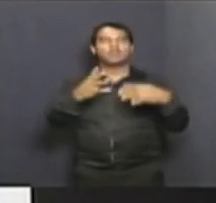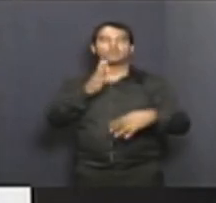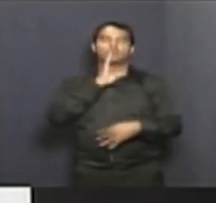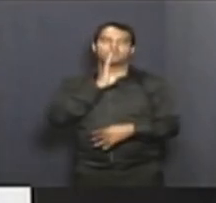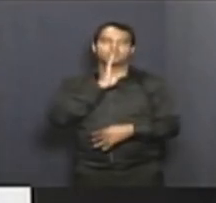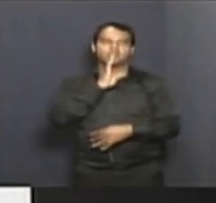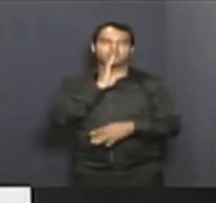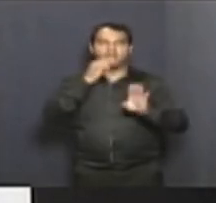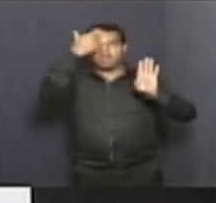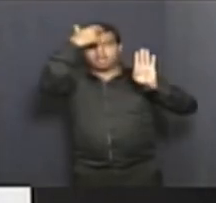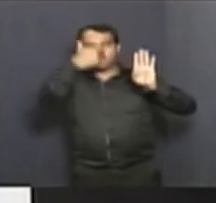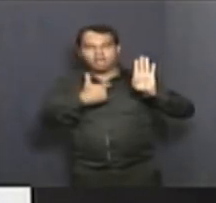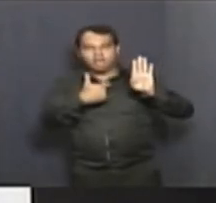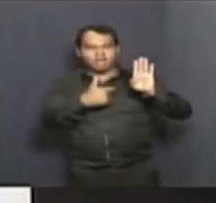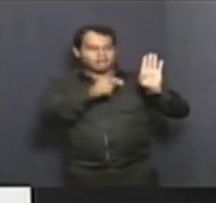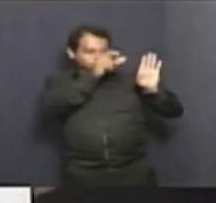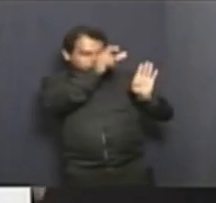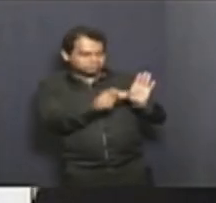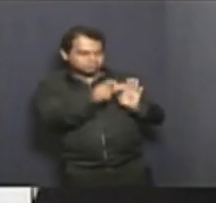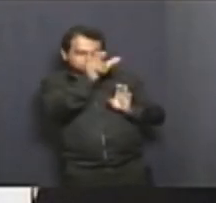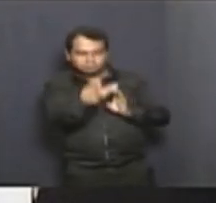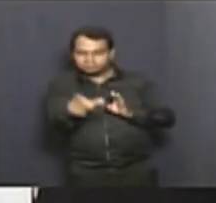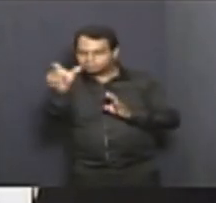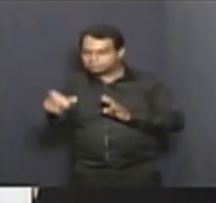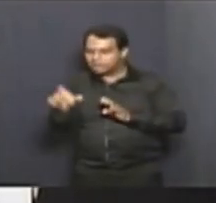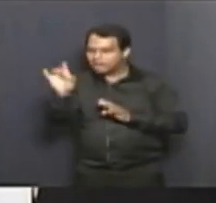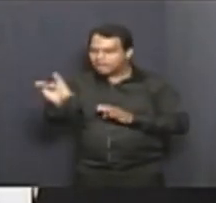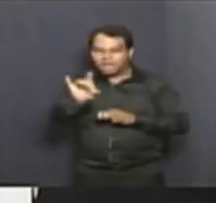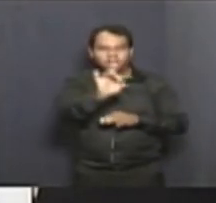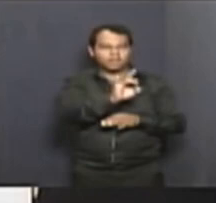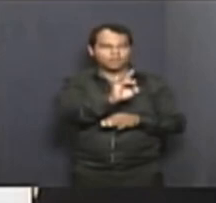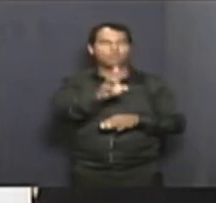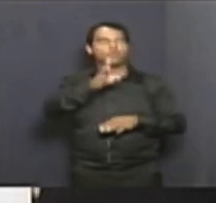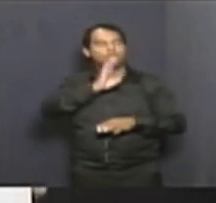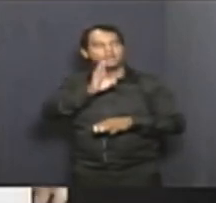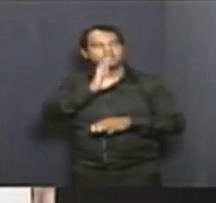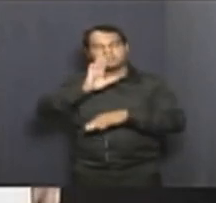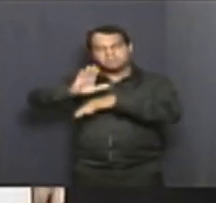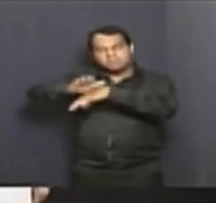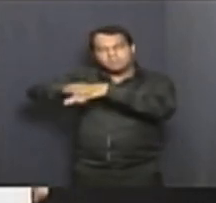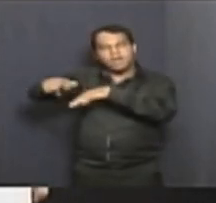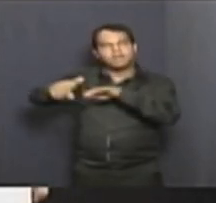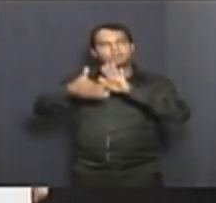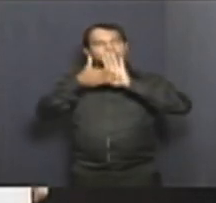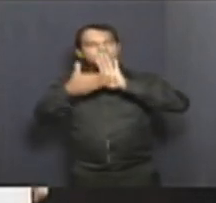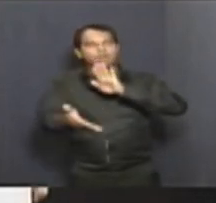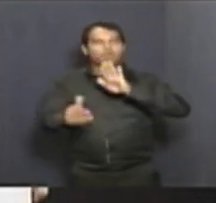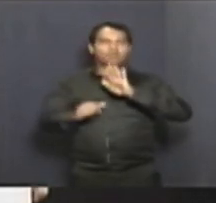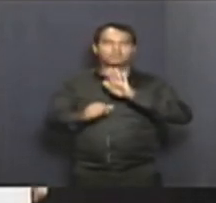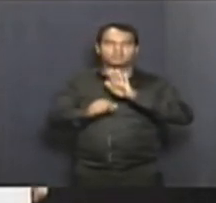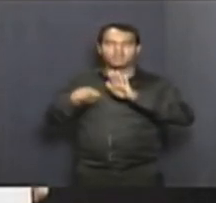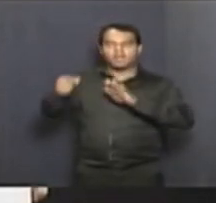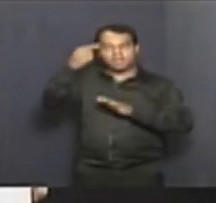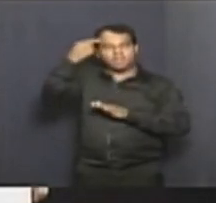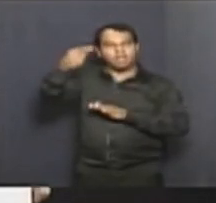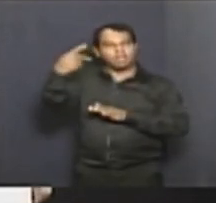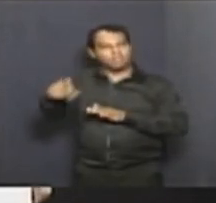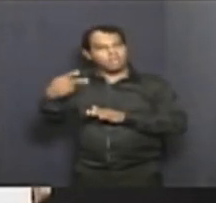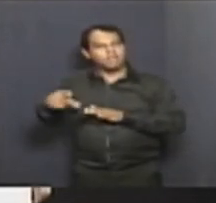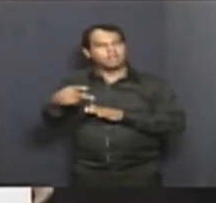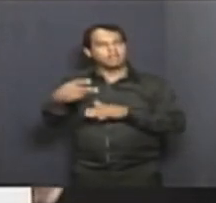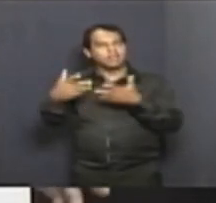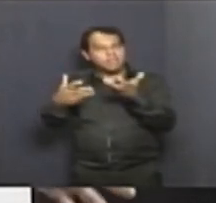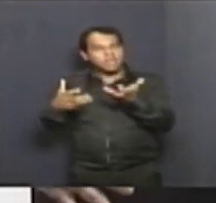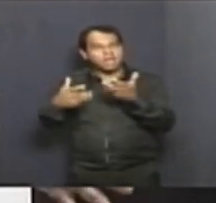um dos candidatos conhecer um pouco mais as suas propostas aquilo que defende para mato grosso